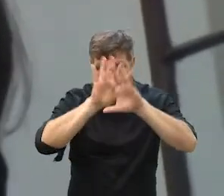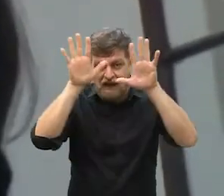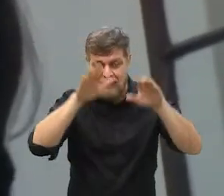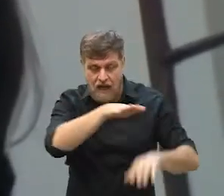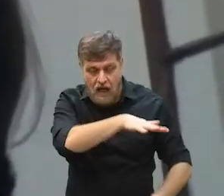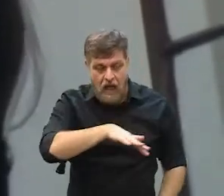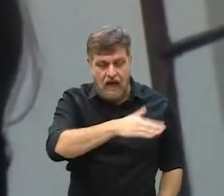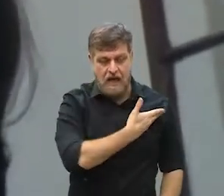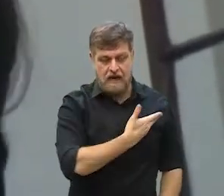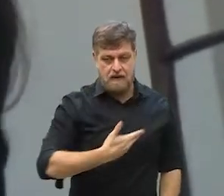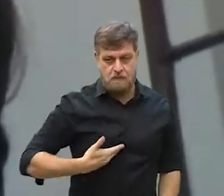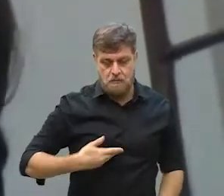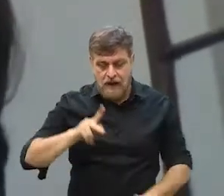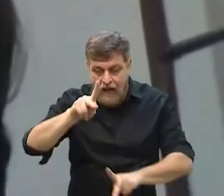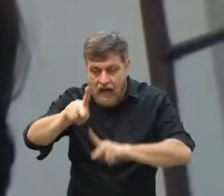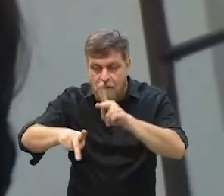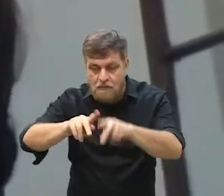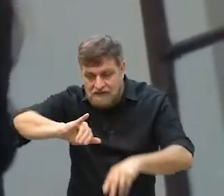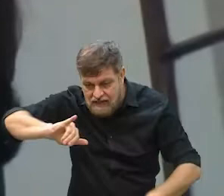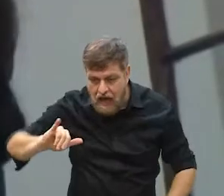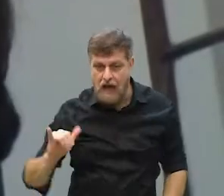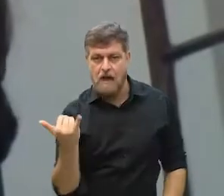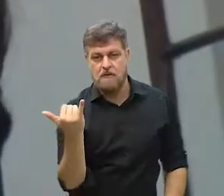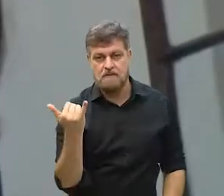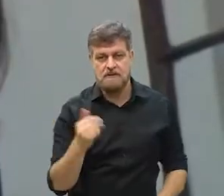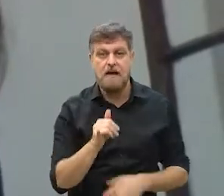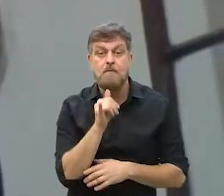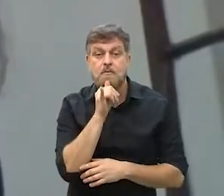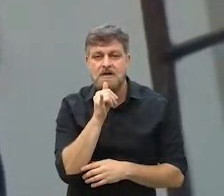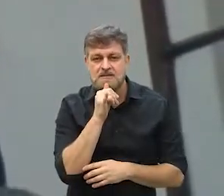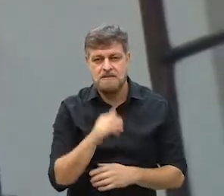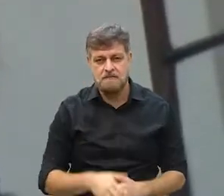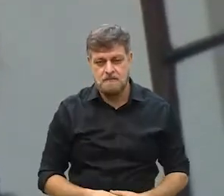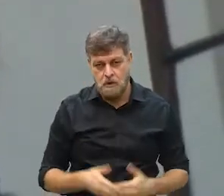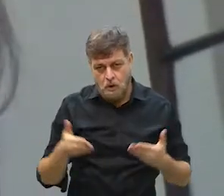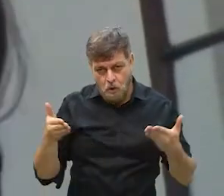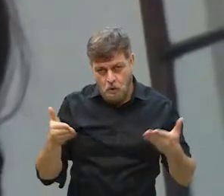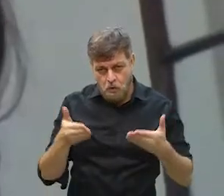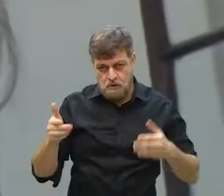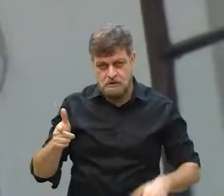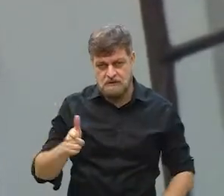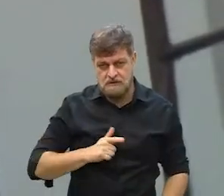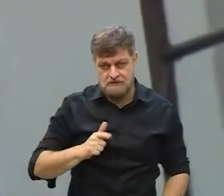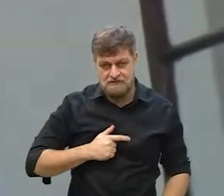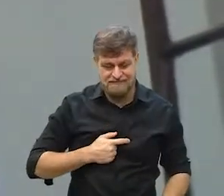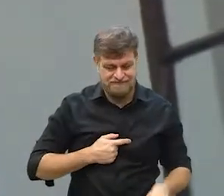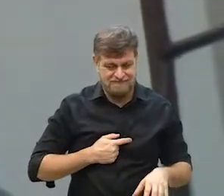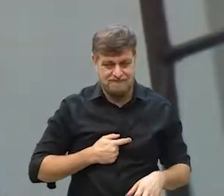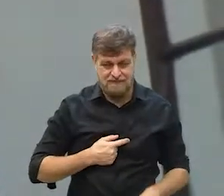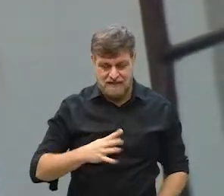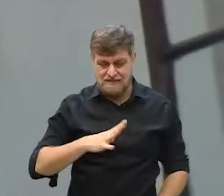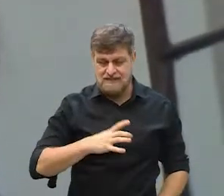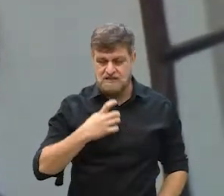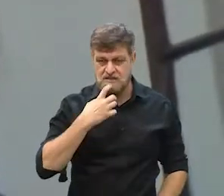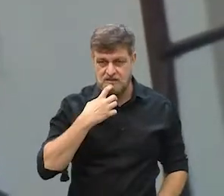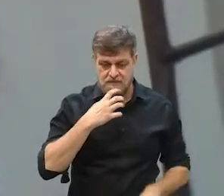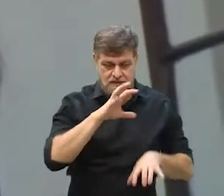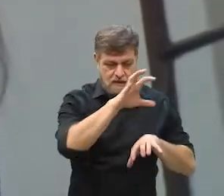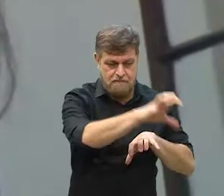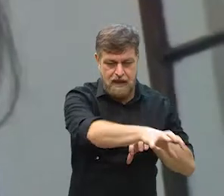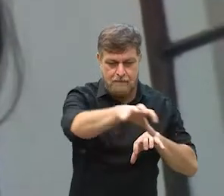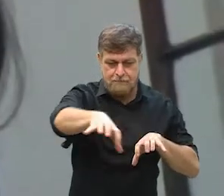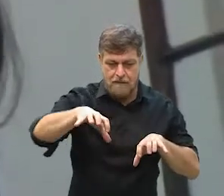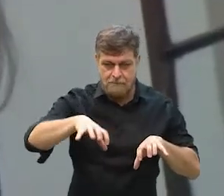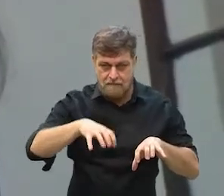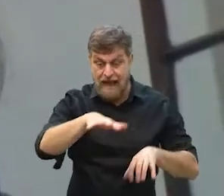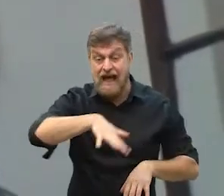que são oferecidos à população, né? Então, por exemplo, hoje a divisão territorial que nós temos da